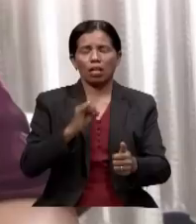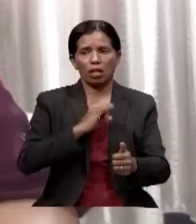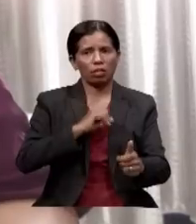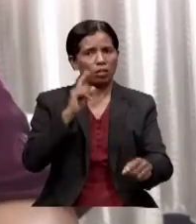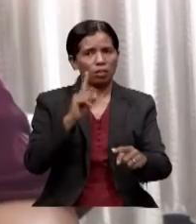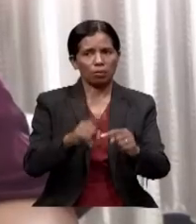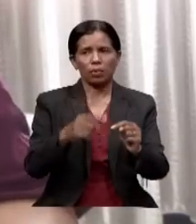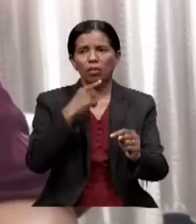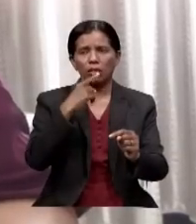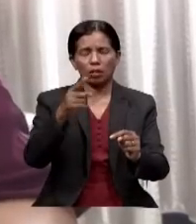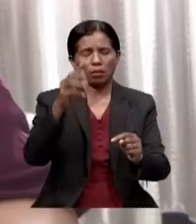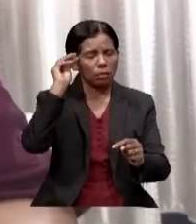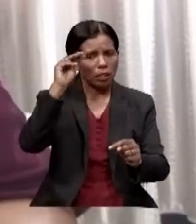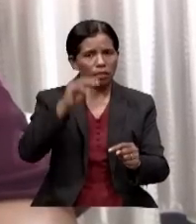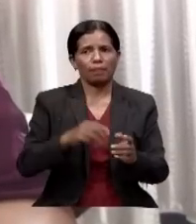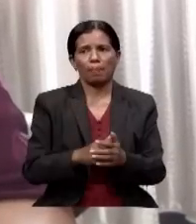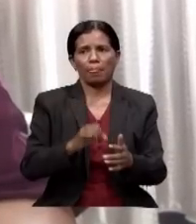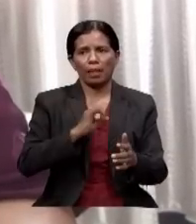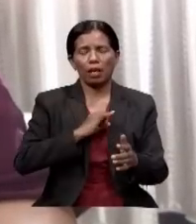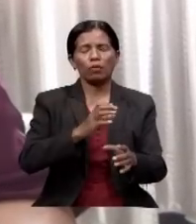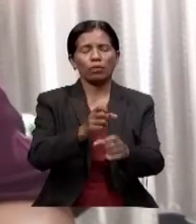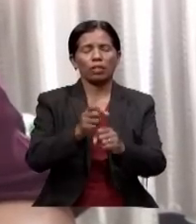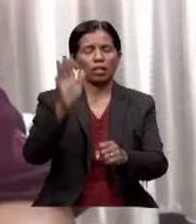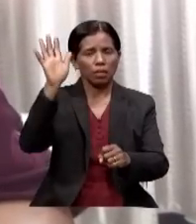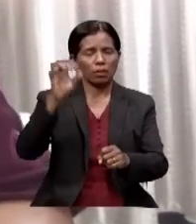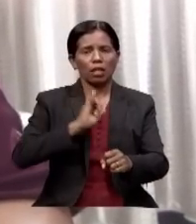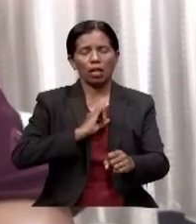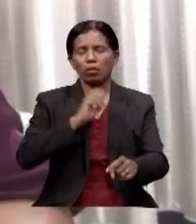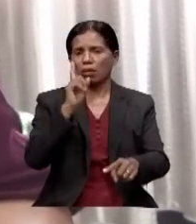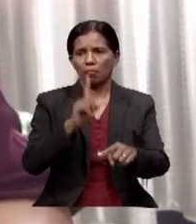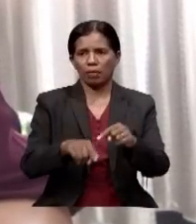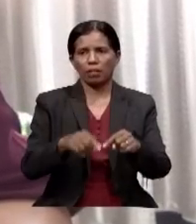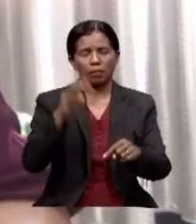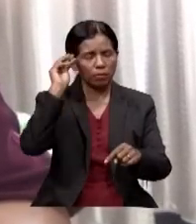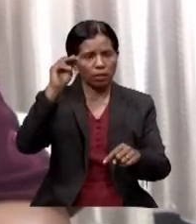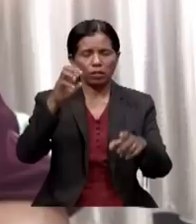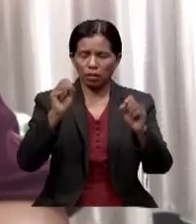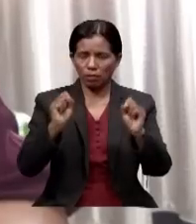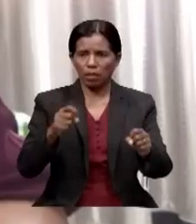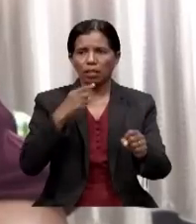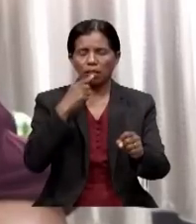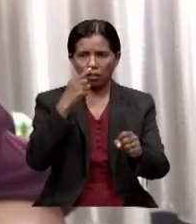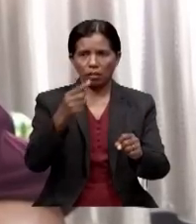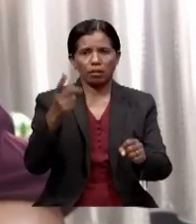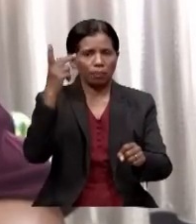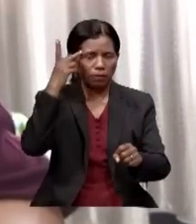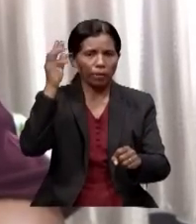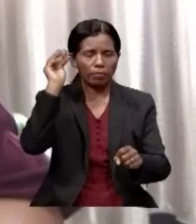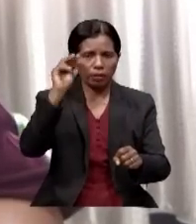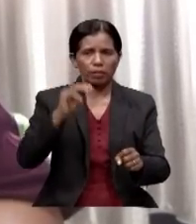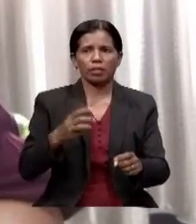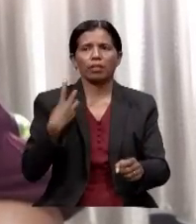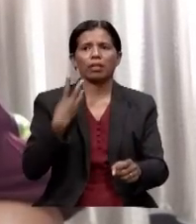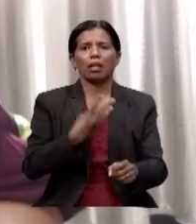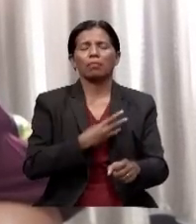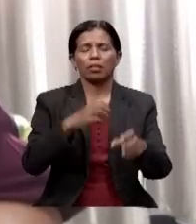hau se aquilar pa ministro, ser ministro, hau fotelima, hau la bele. Ministro mo de la bele, ministro mo se bele aquilar pa primeiro ministro. Be ami se